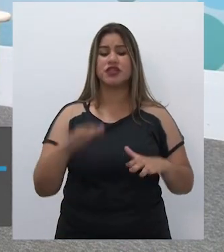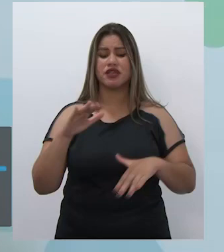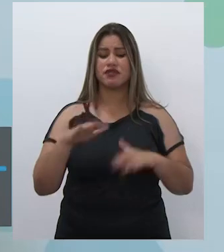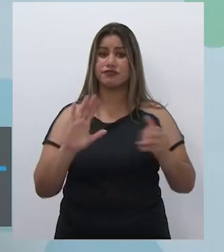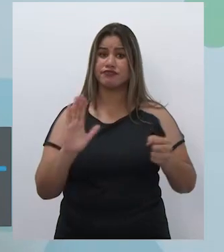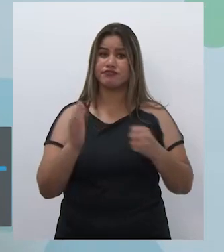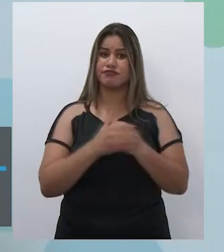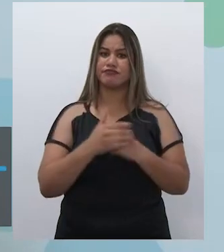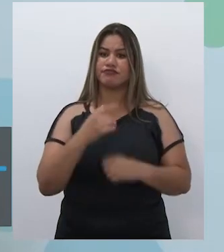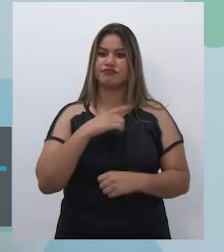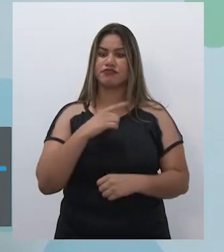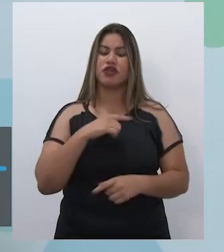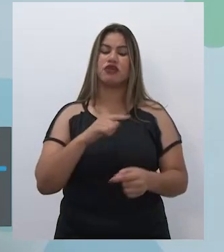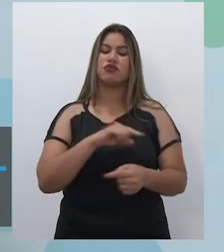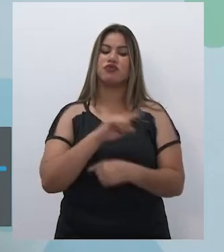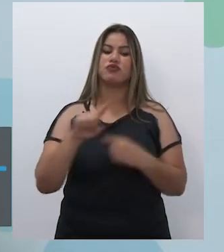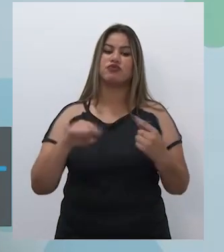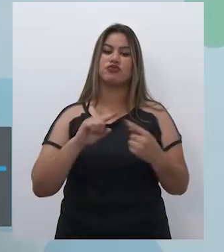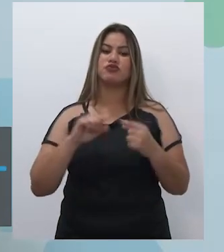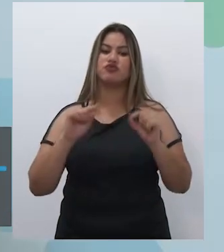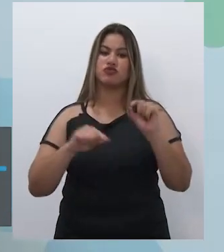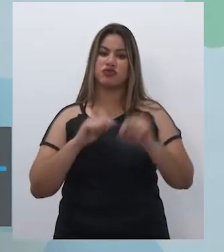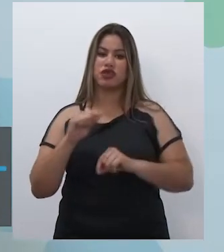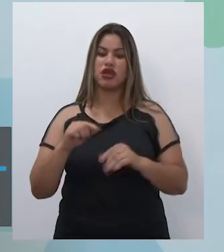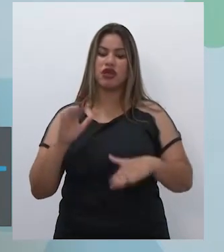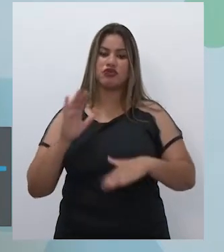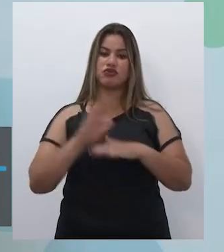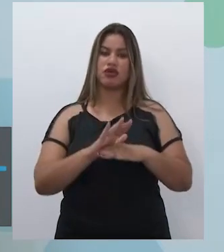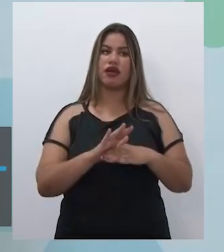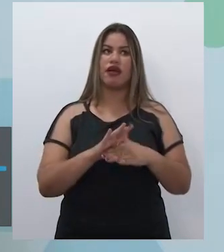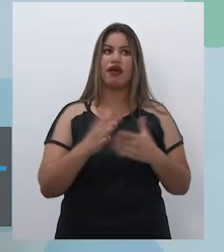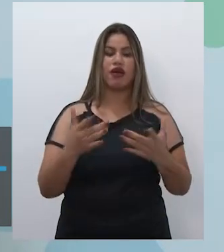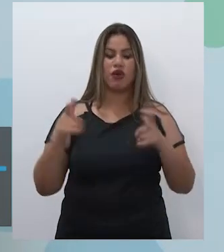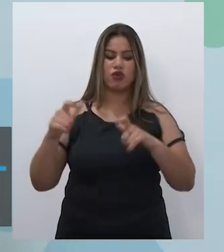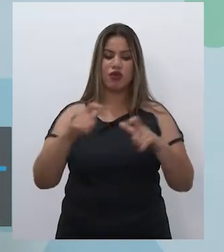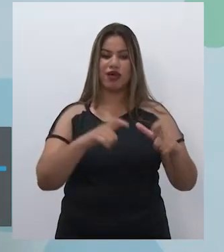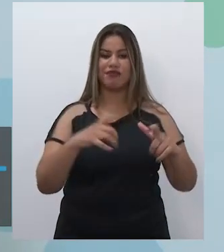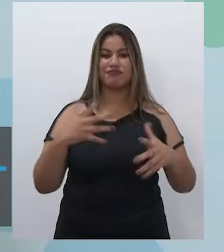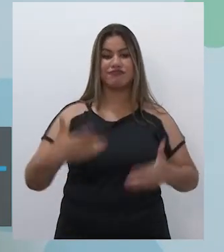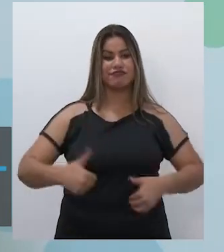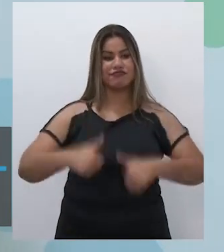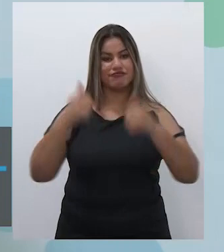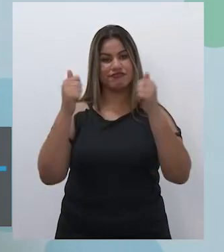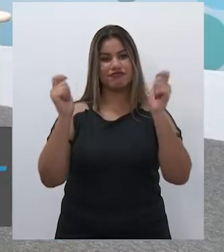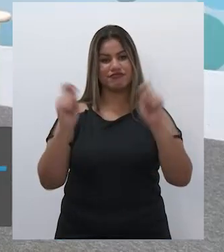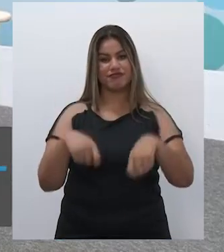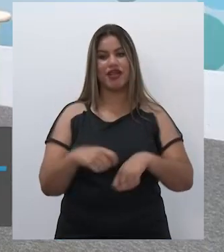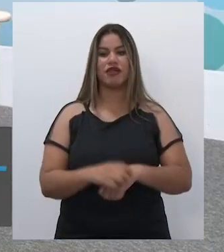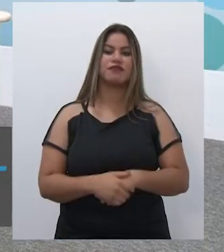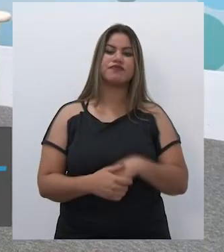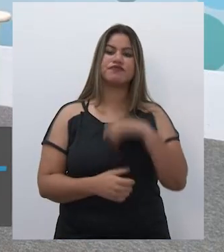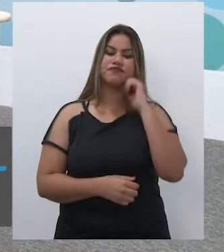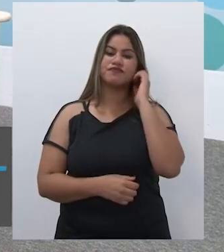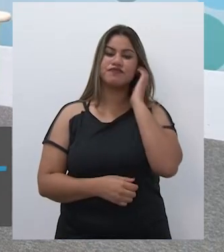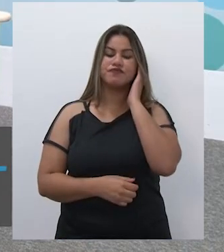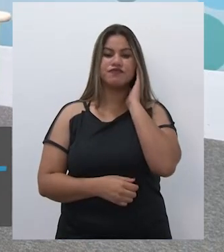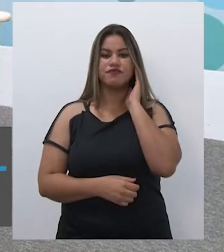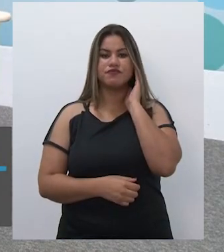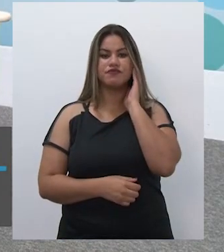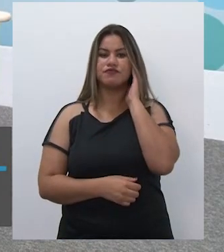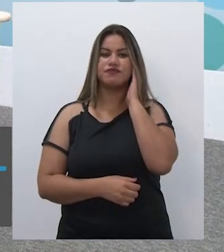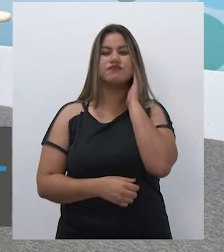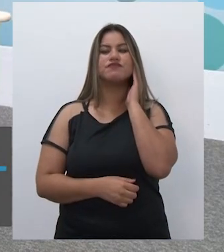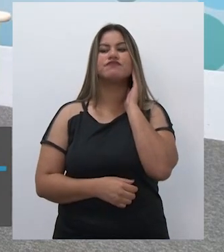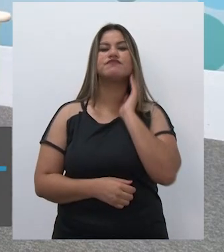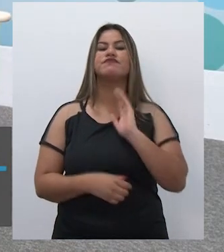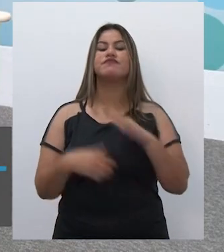ambiente. E o objetivo é aperfeiçoar o ambiente em que a gente vive. Sensacional, professor Anderson. Então,